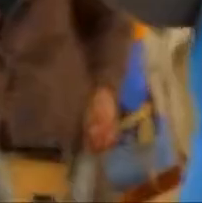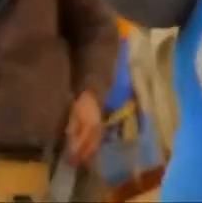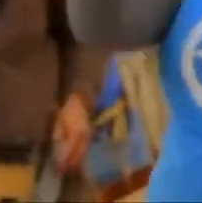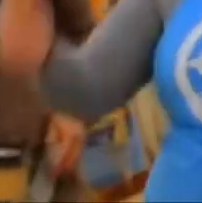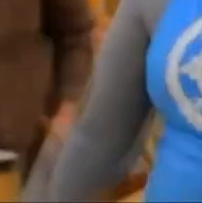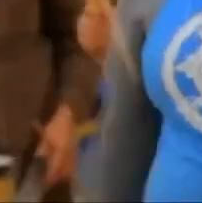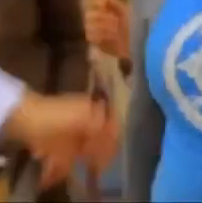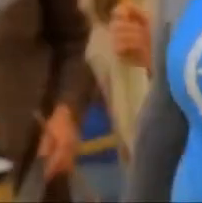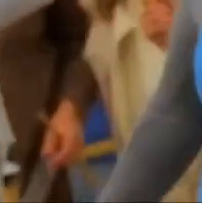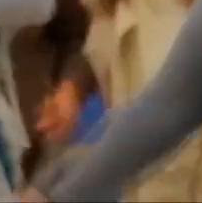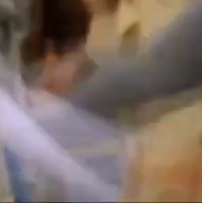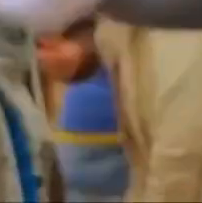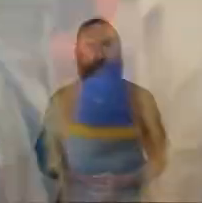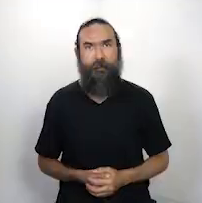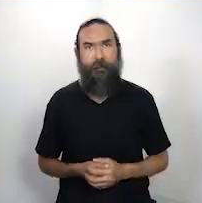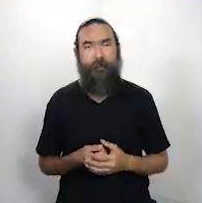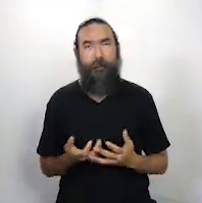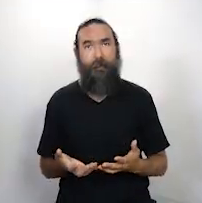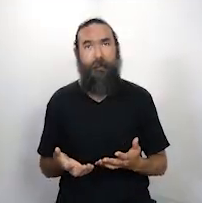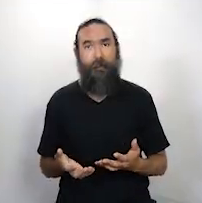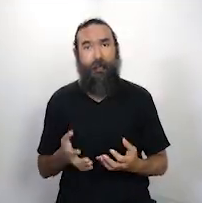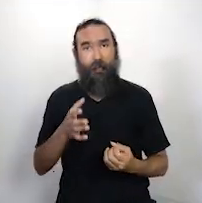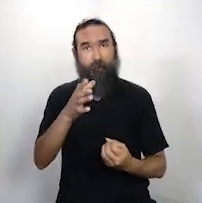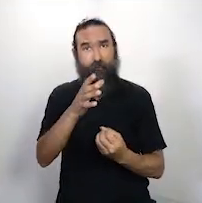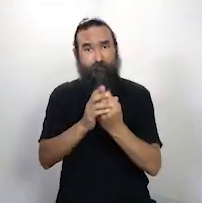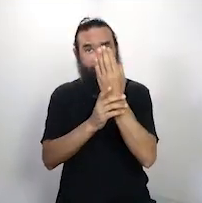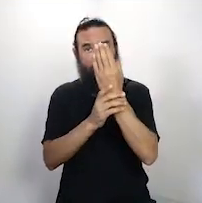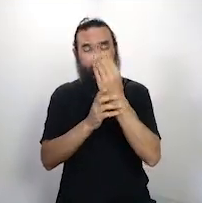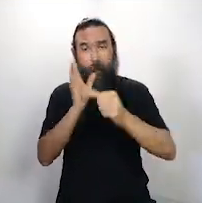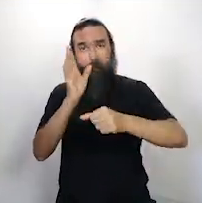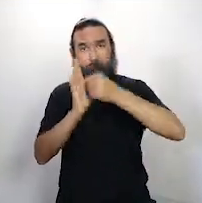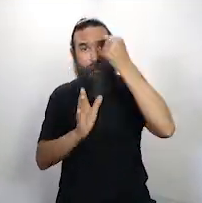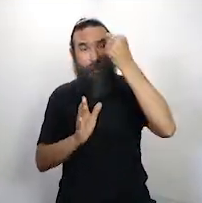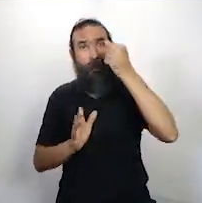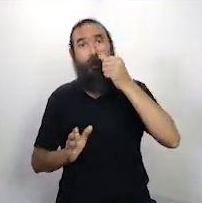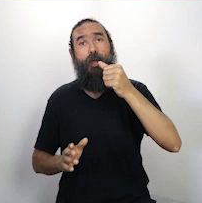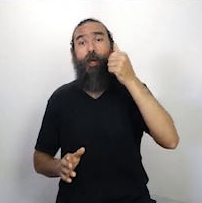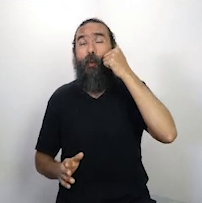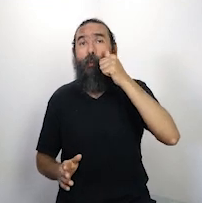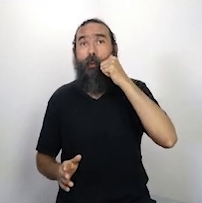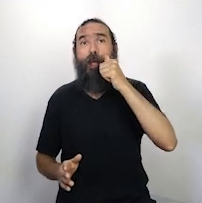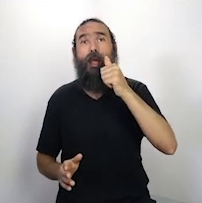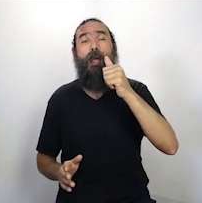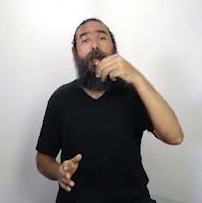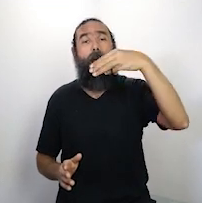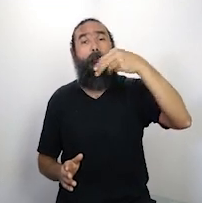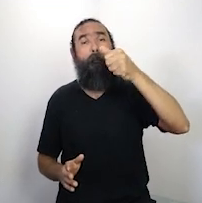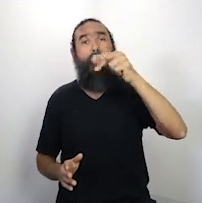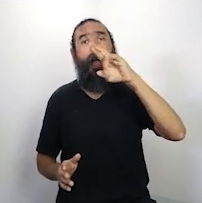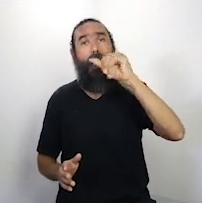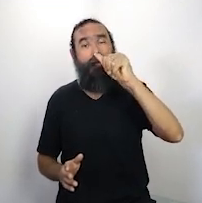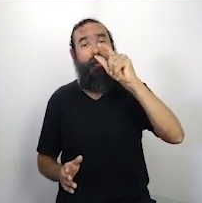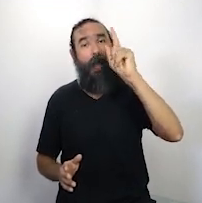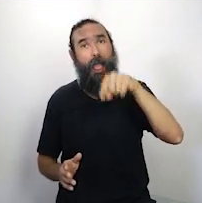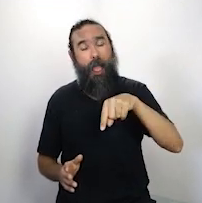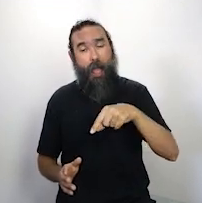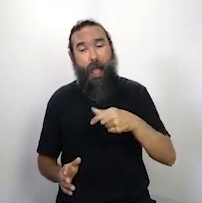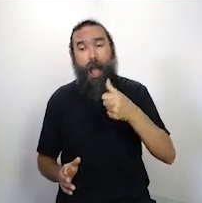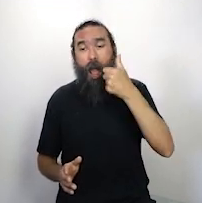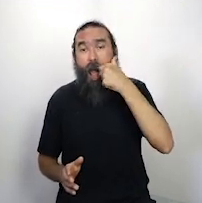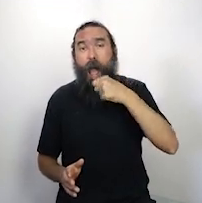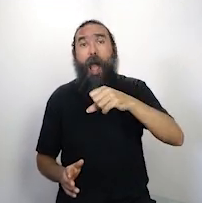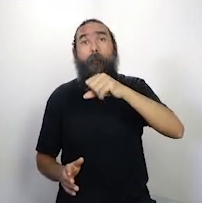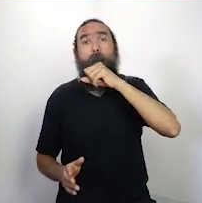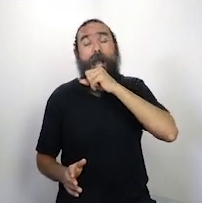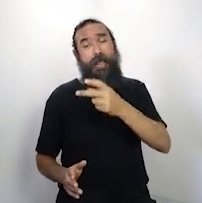Oxum, o outro de Iemanjá. O Canto do Pina, ele foi fundado pela Dona Maria de Sônia, a mãe da minha avó, né? Então, dentro do